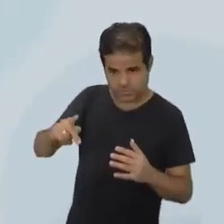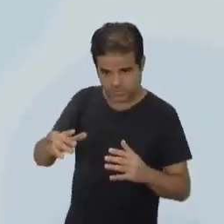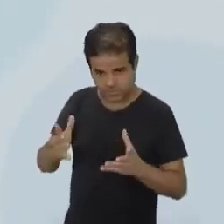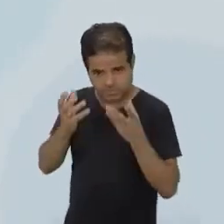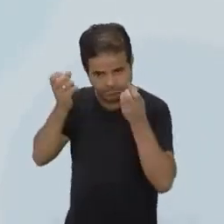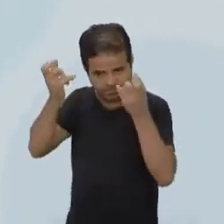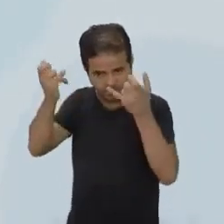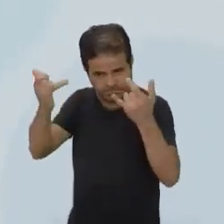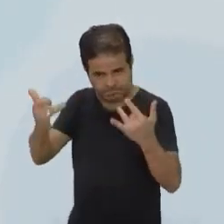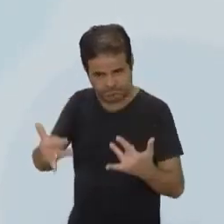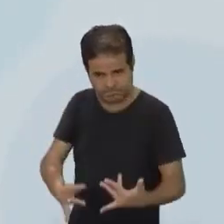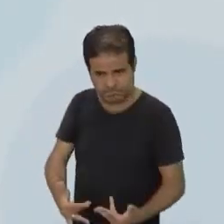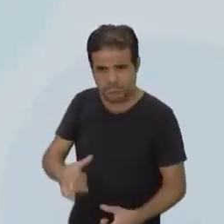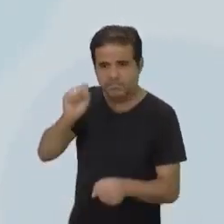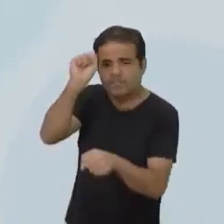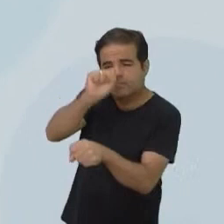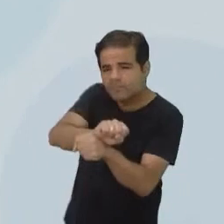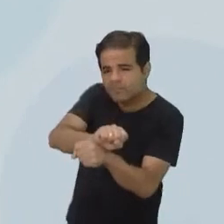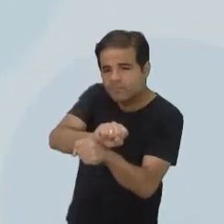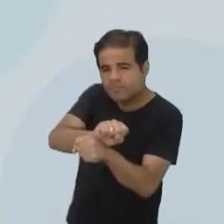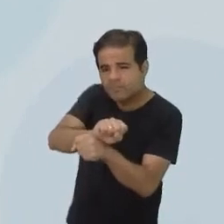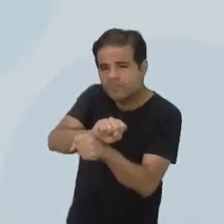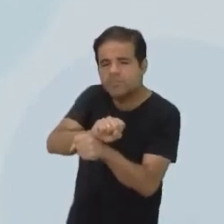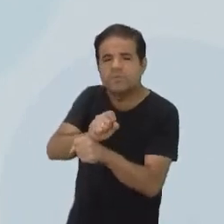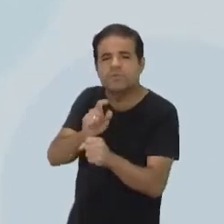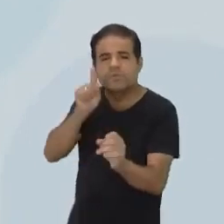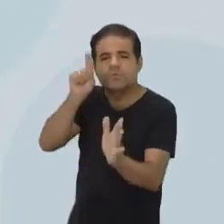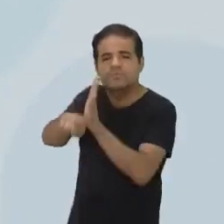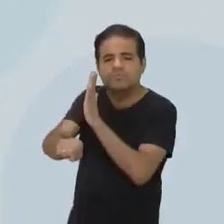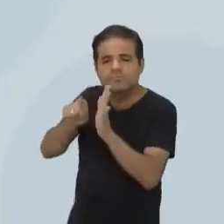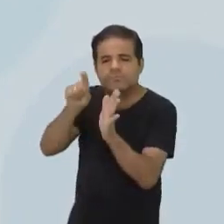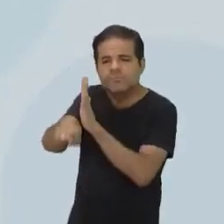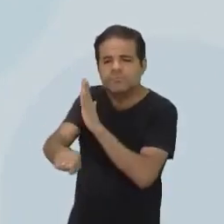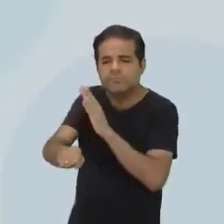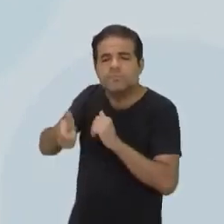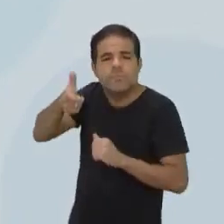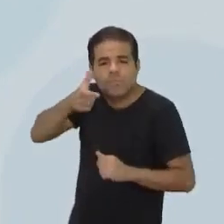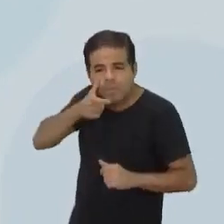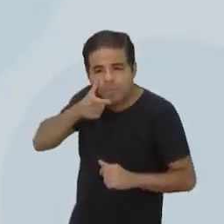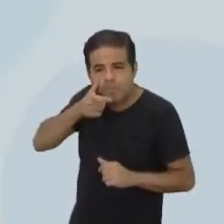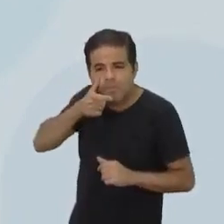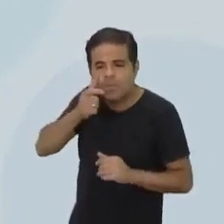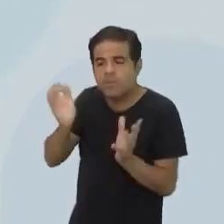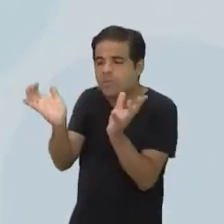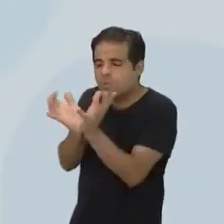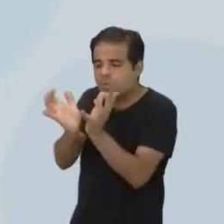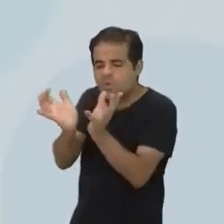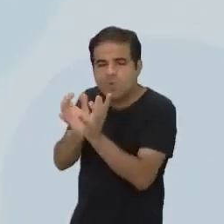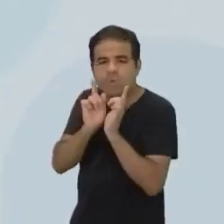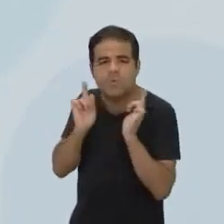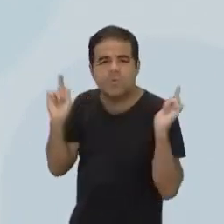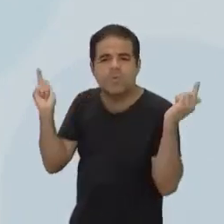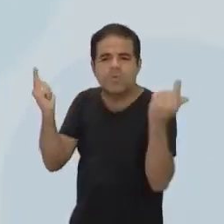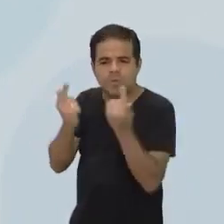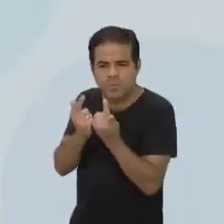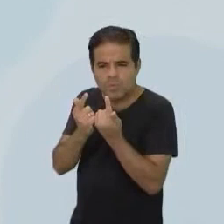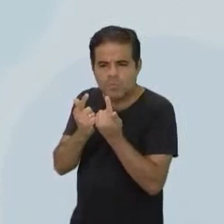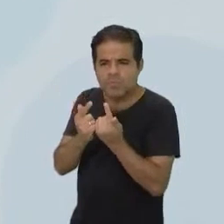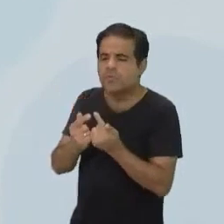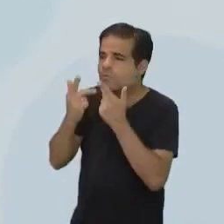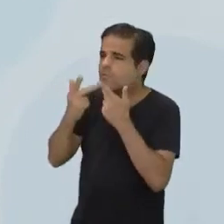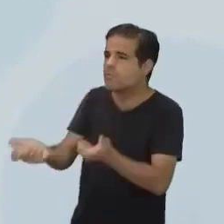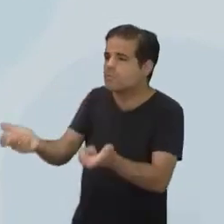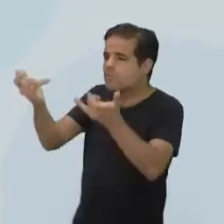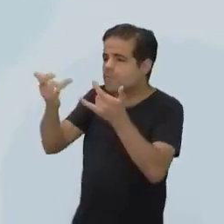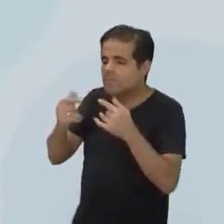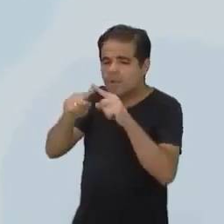Dessas pausas que a gente fez e vocês fizeram um levantamento e as observações do grupo como um todo. E falem